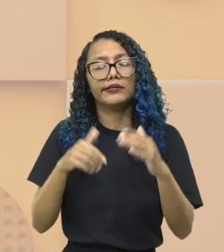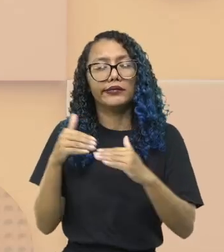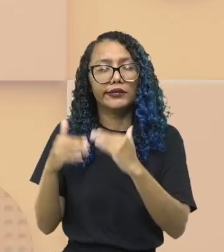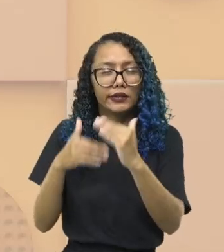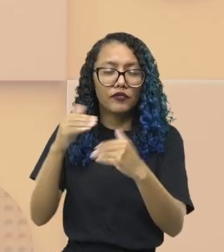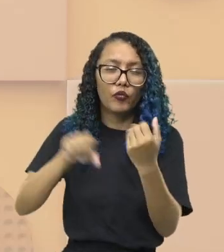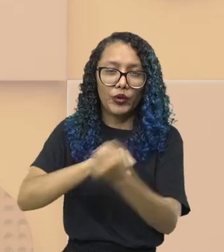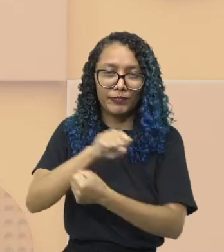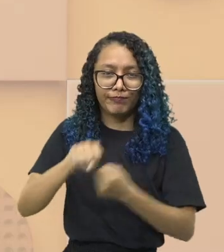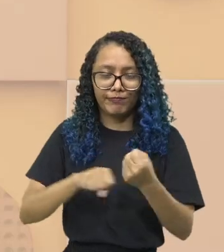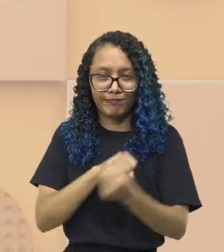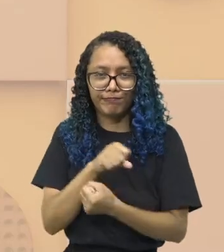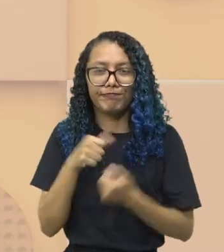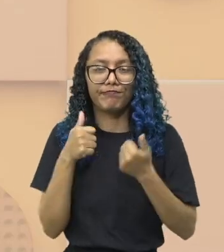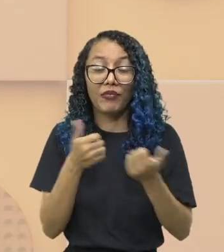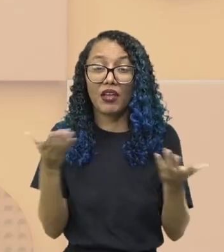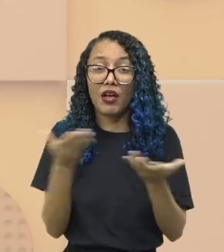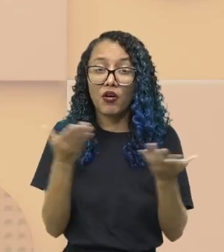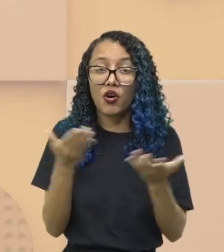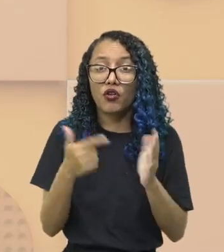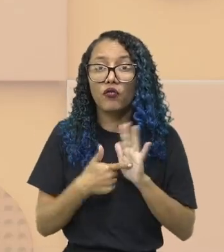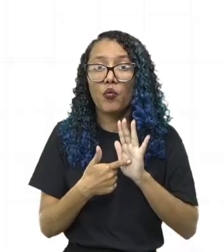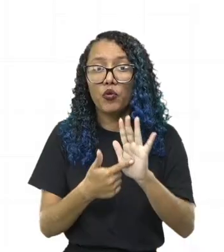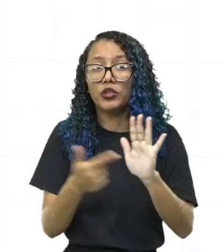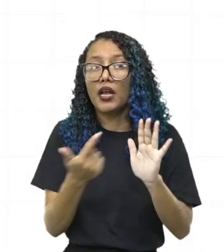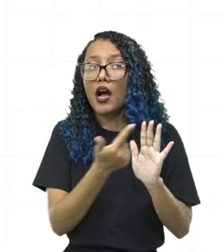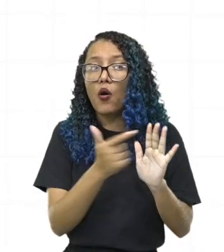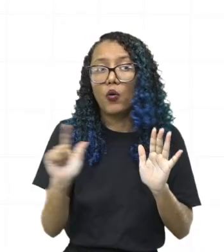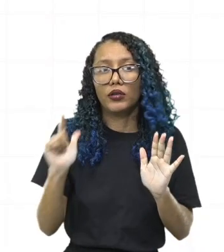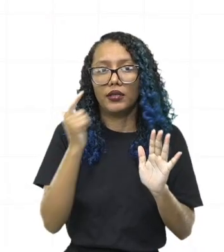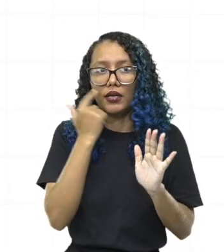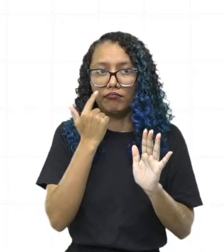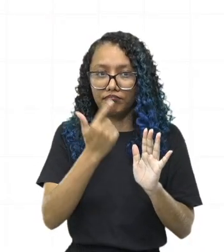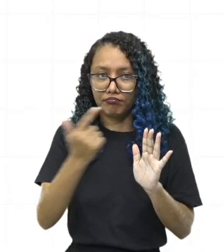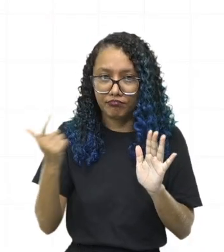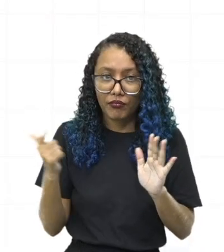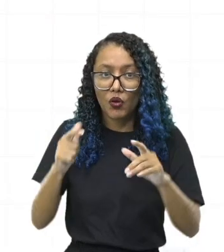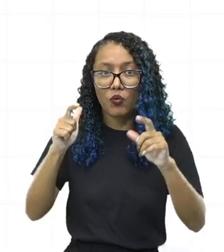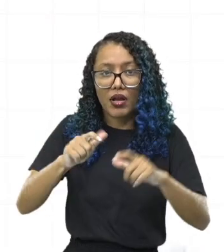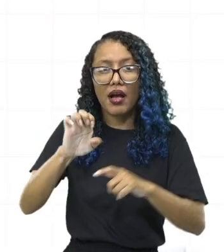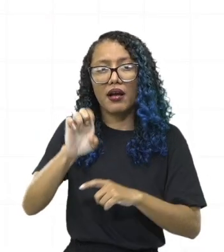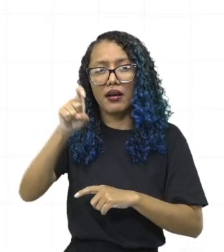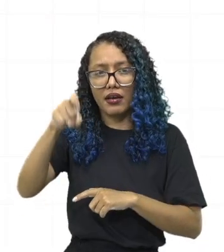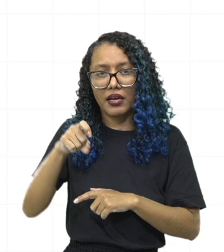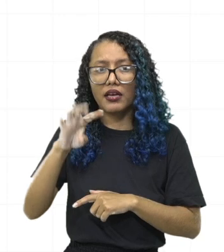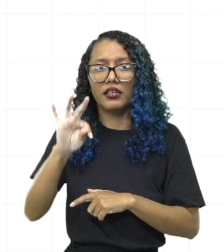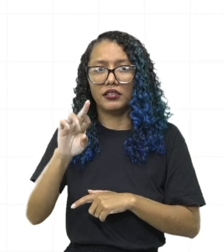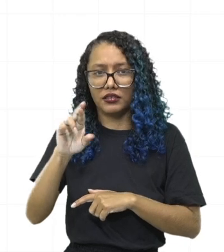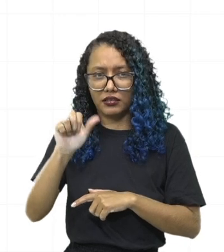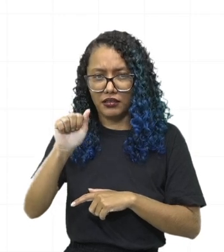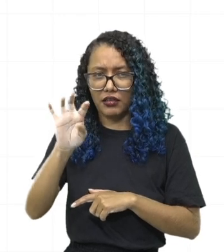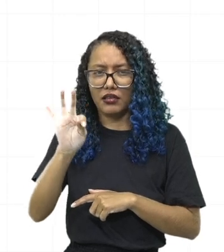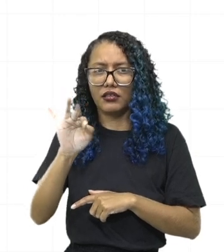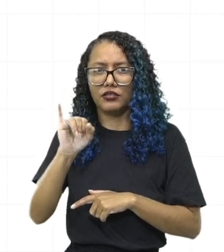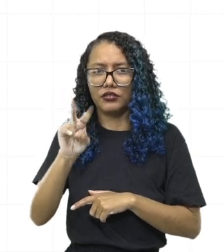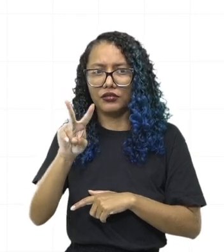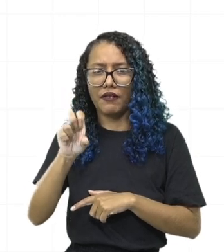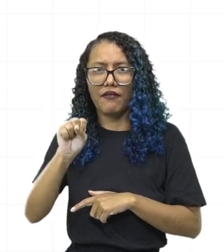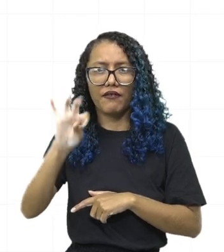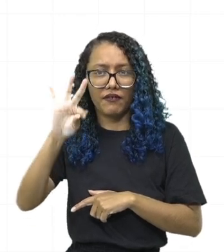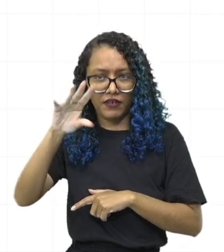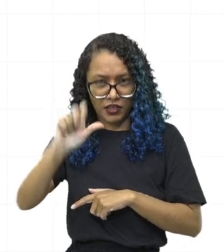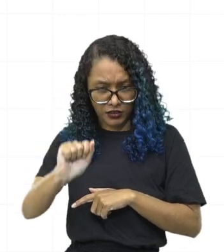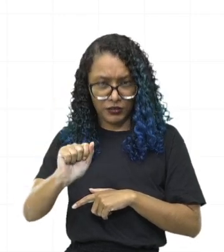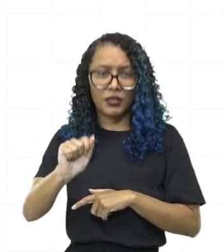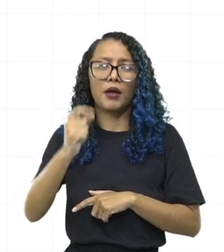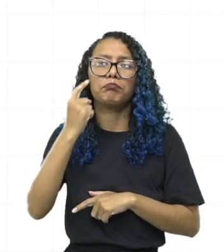Desenvolvimento Sustentável. Vamos para a próxima categoria, que é a reserva extrativista.